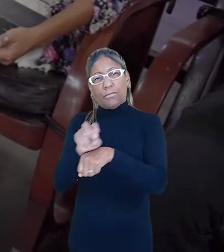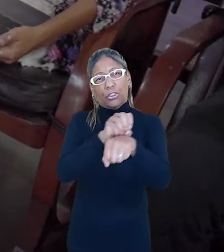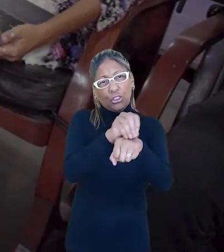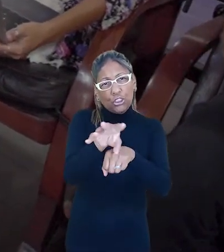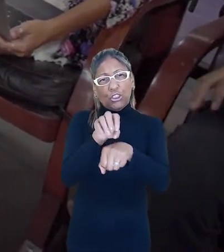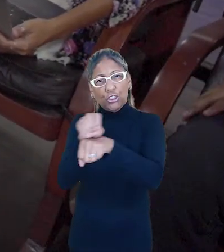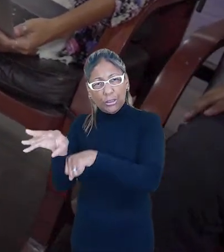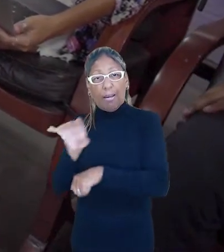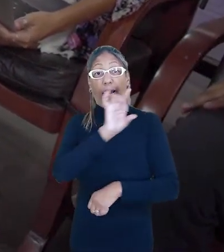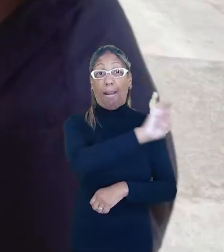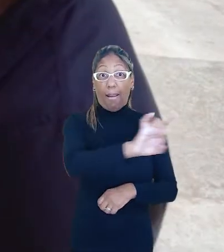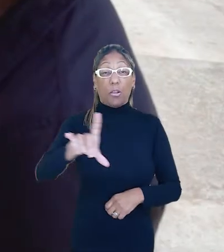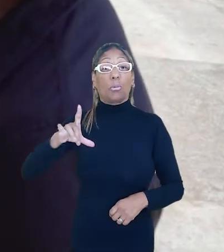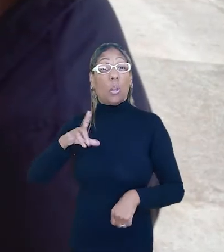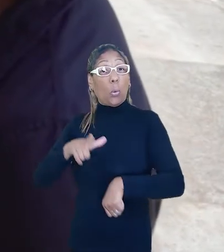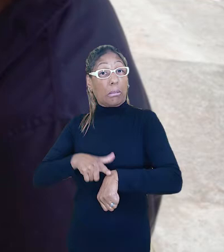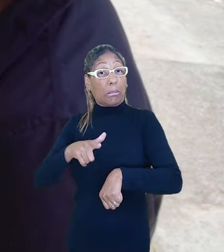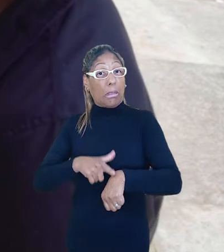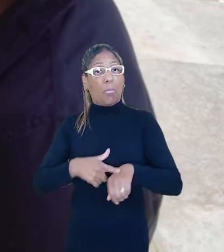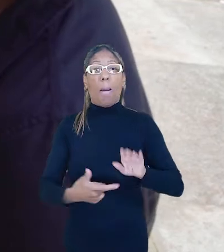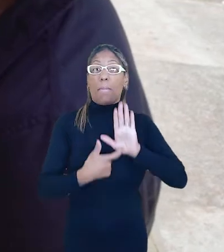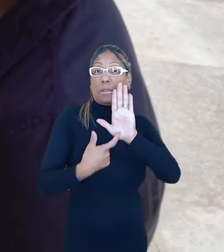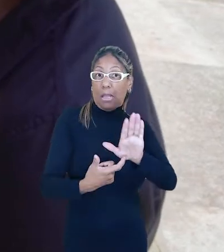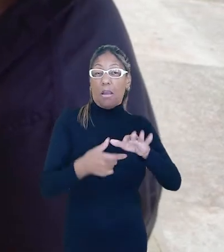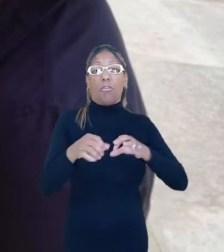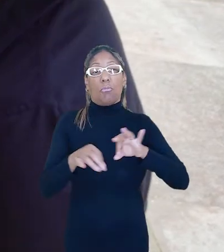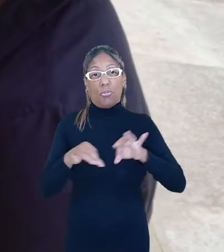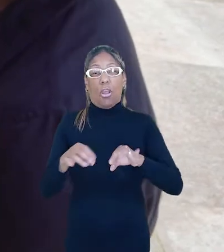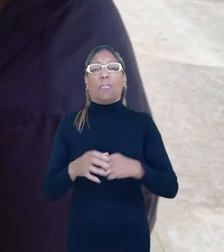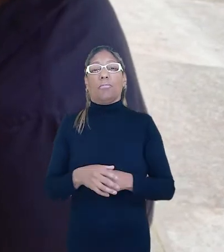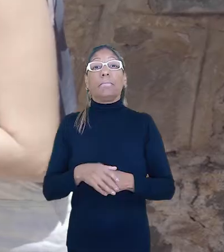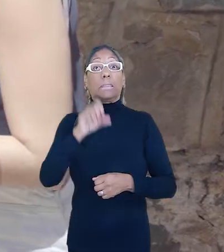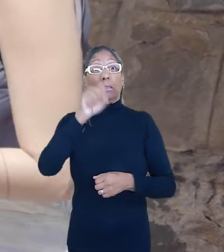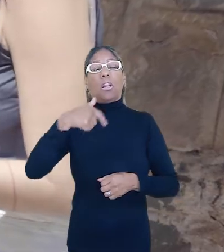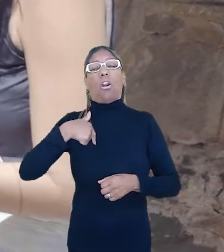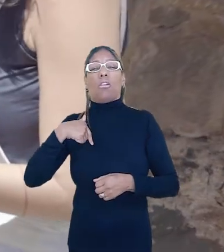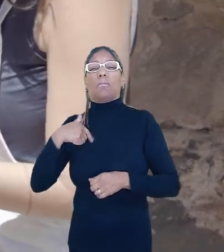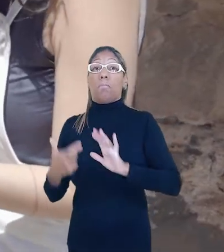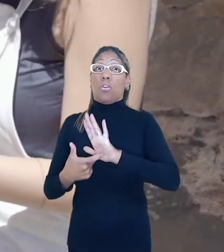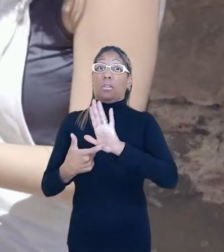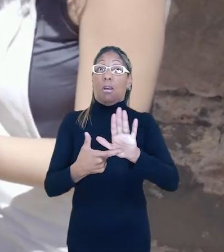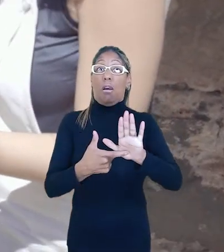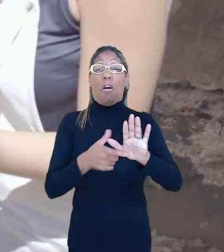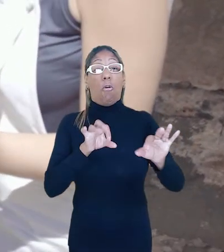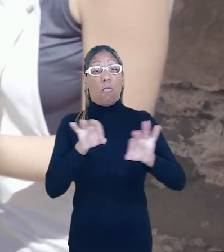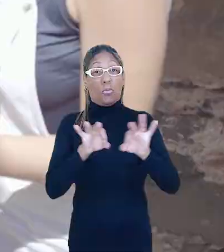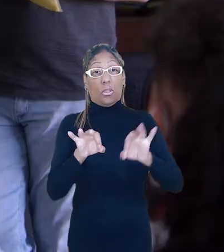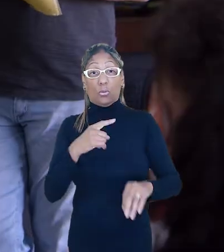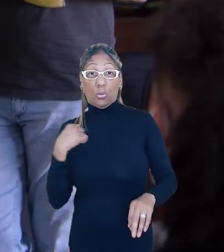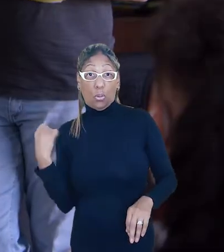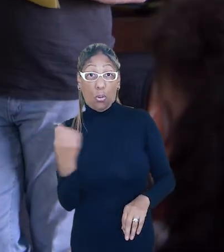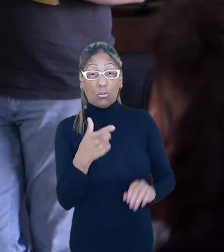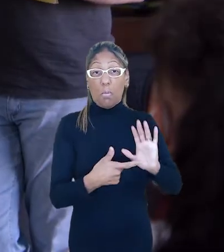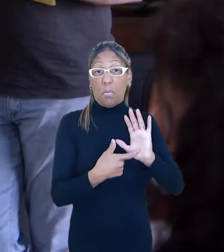e para que cada um tenha um tempo específico para apresentar o seu projeto. A gente vai trazer o nosso projeto, né? E